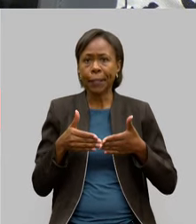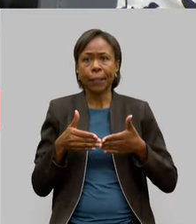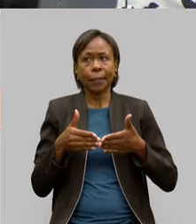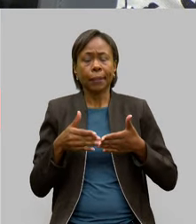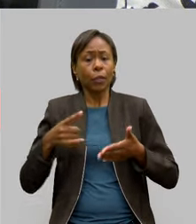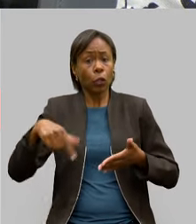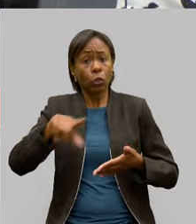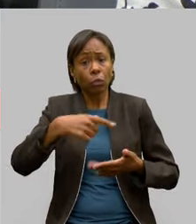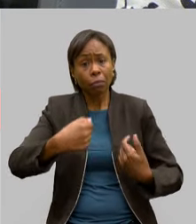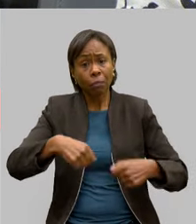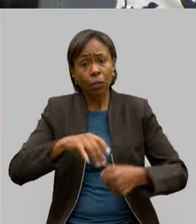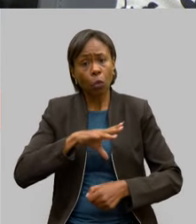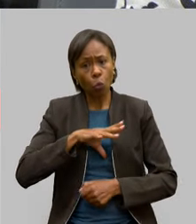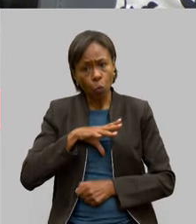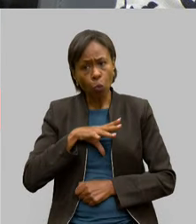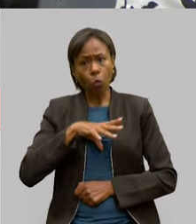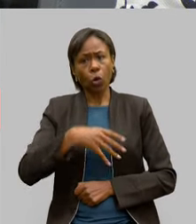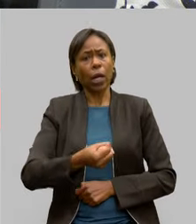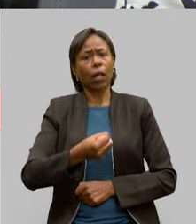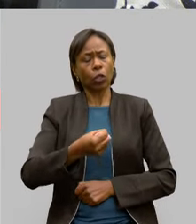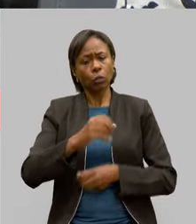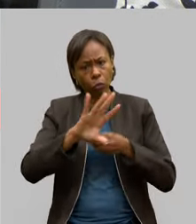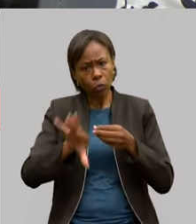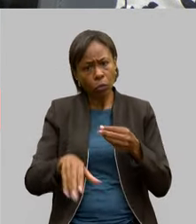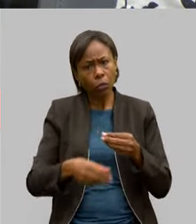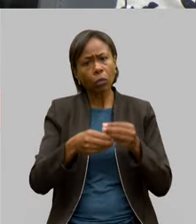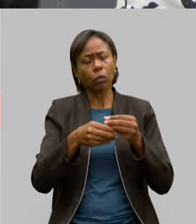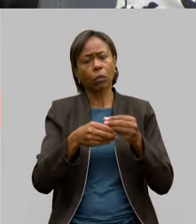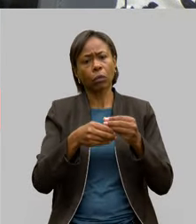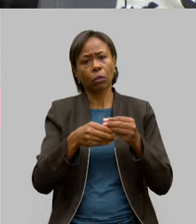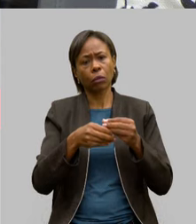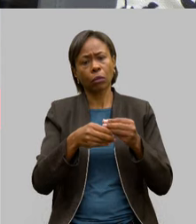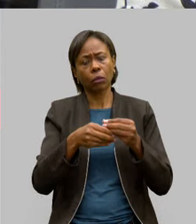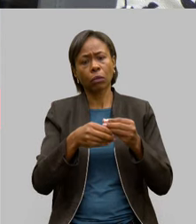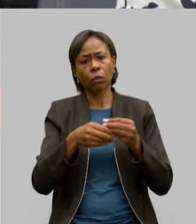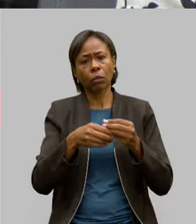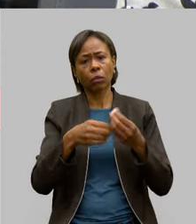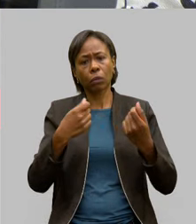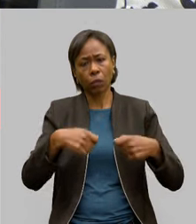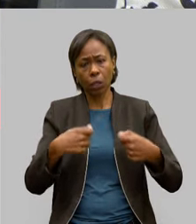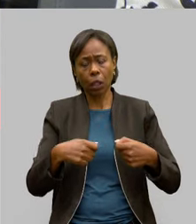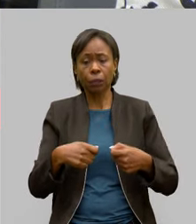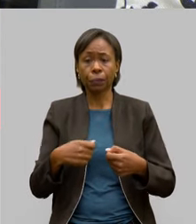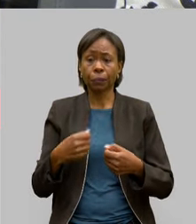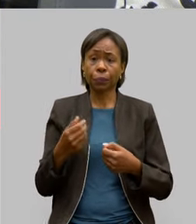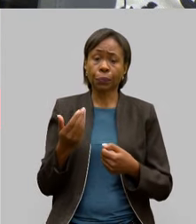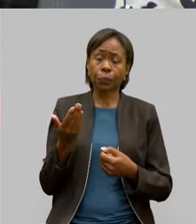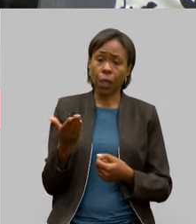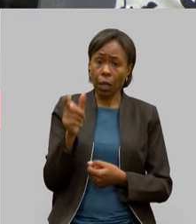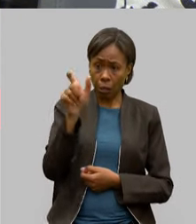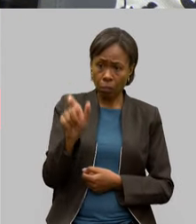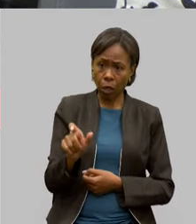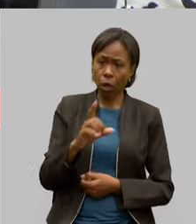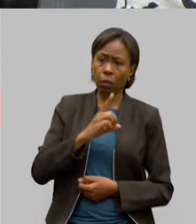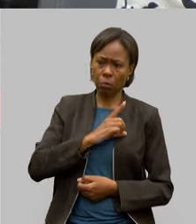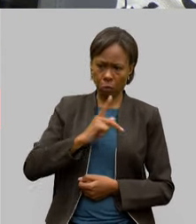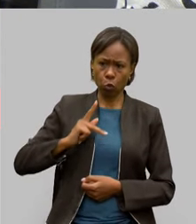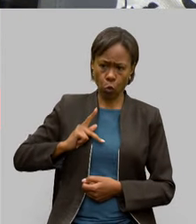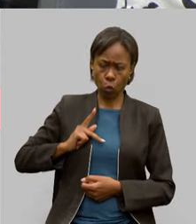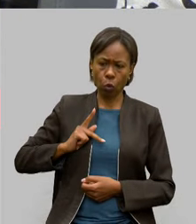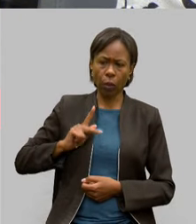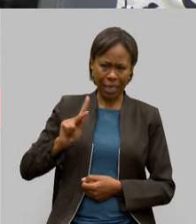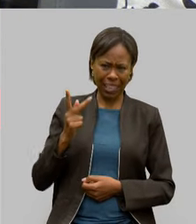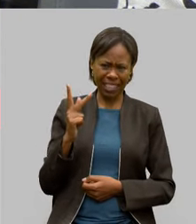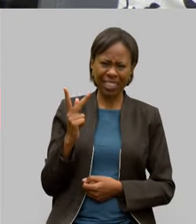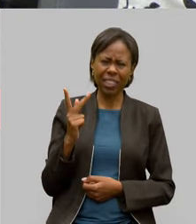coragem de fazer a implementação necessária e Desembargador Henrique a responsabilidade que nós temos É